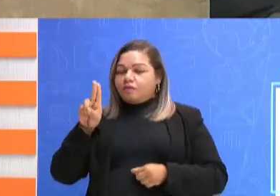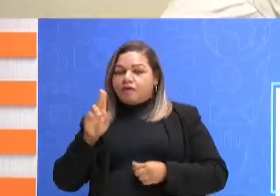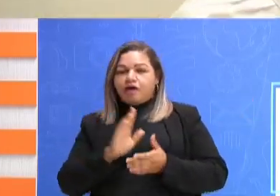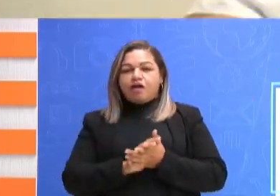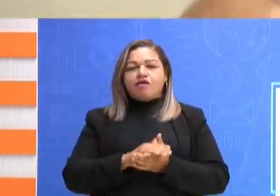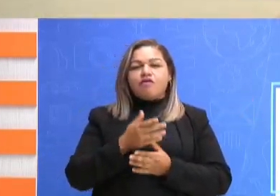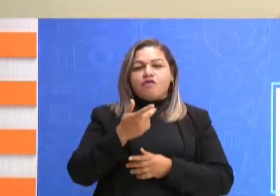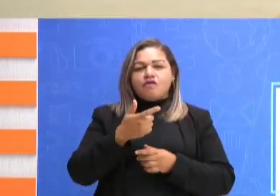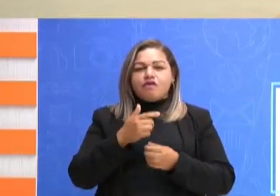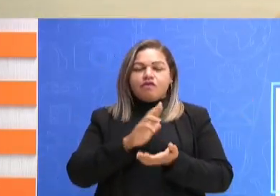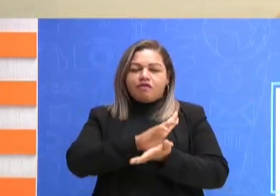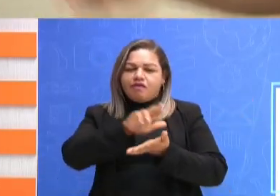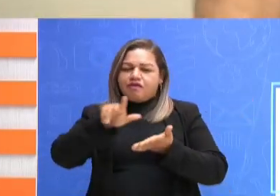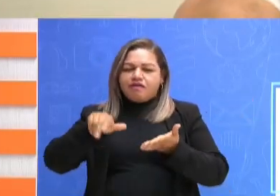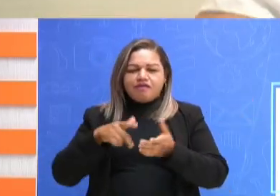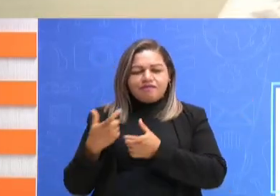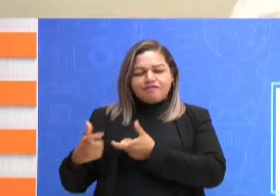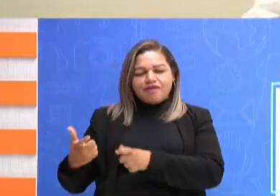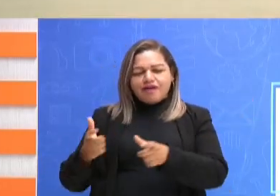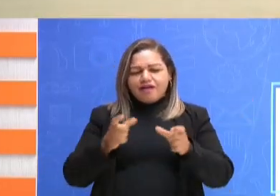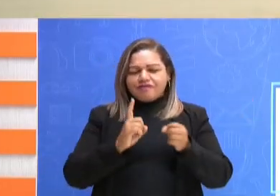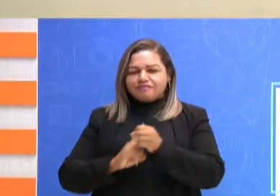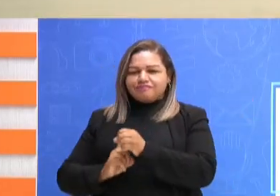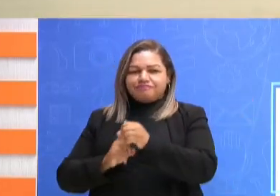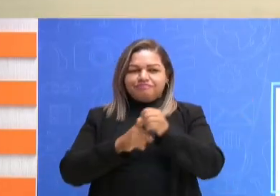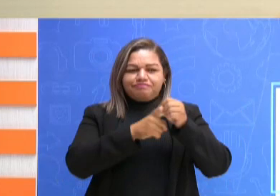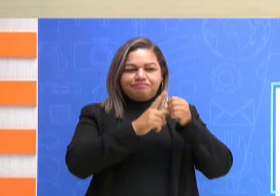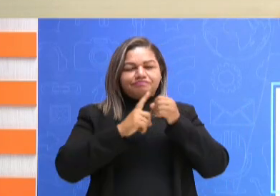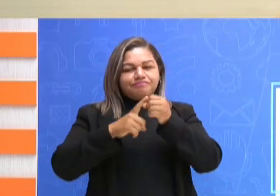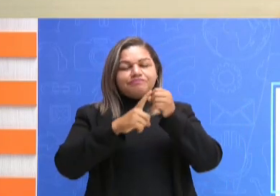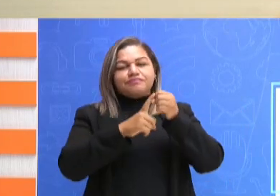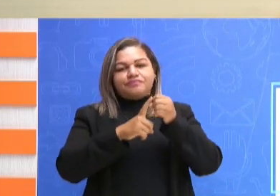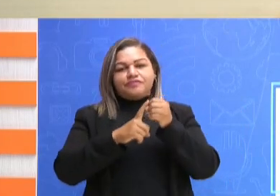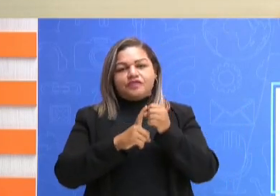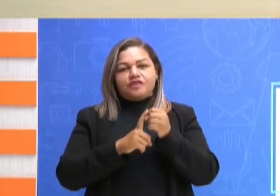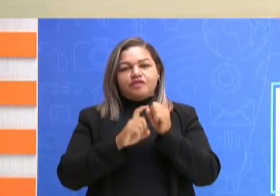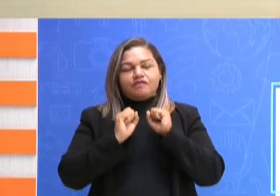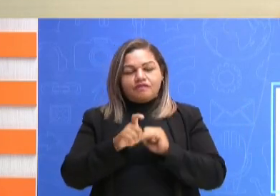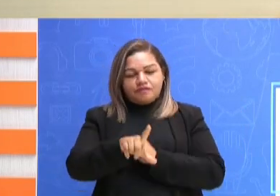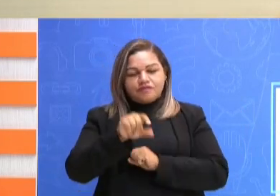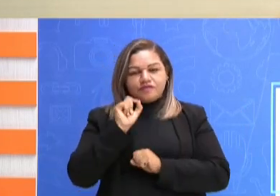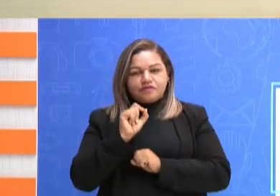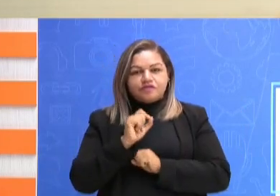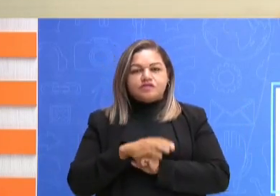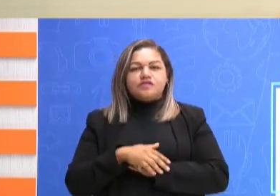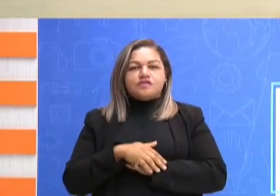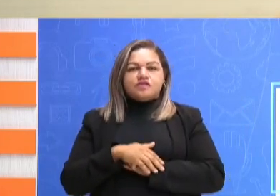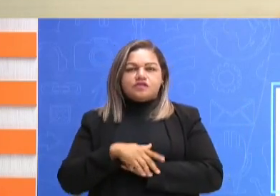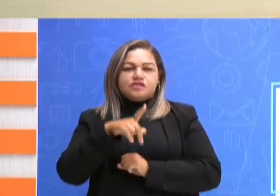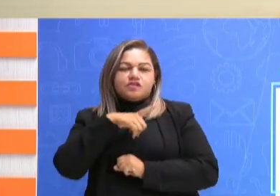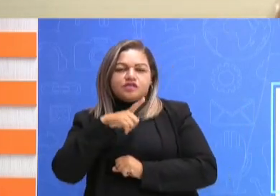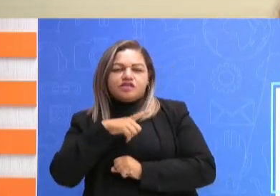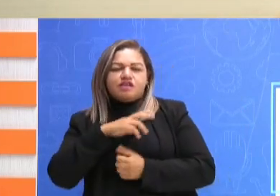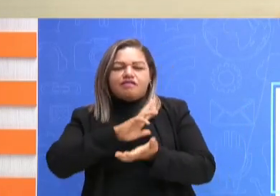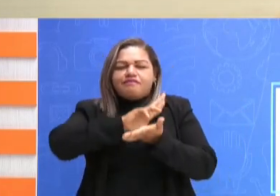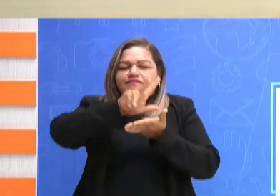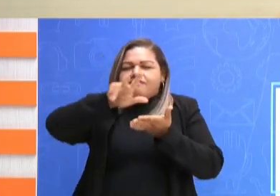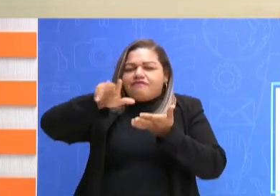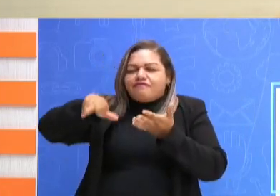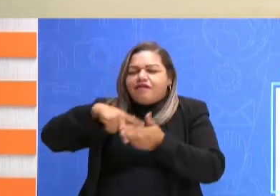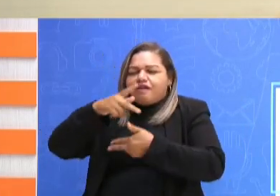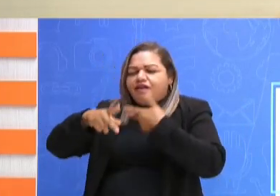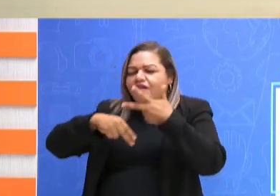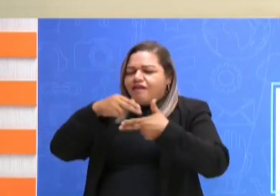na região de Nazaré do Bruno, se for na região do Buriti Corrente, em todos os três distritos, nós vamos sortear. São dezenas de prêmios, que